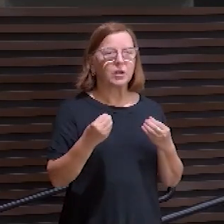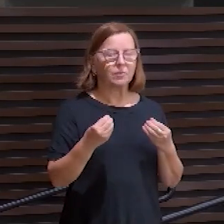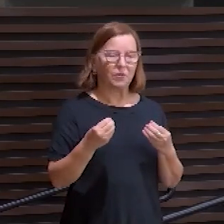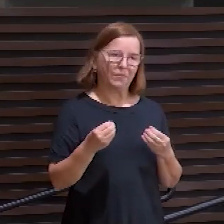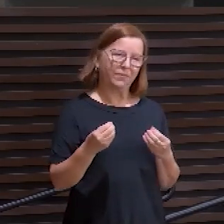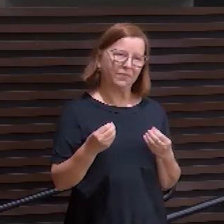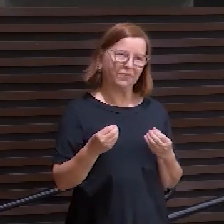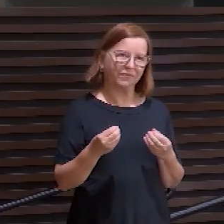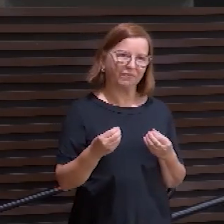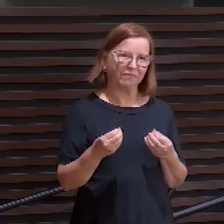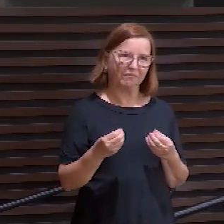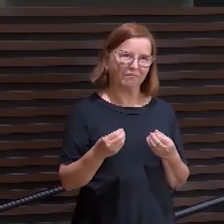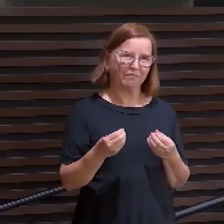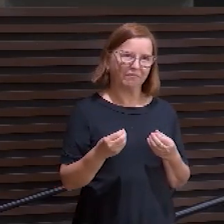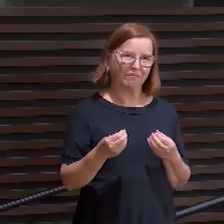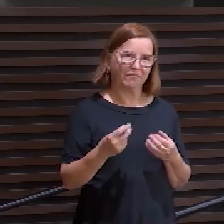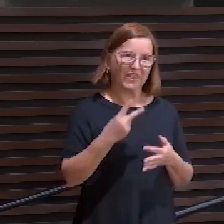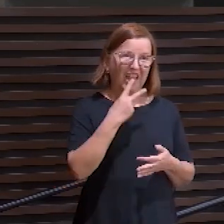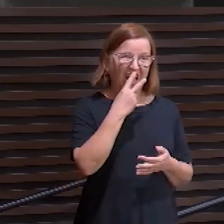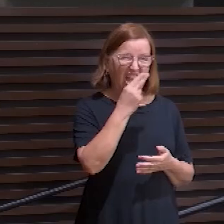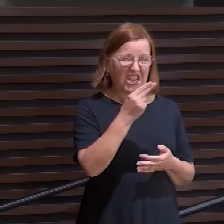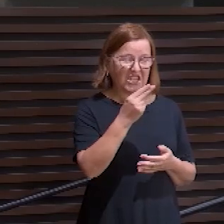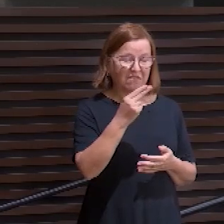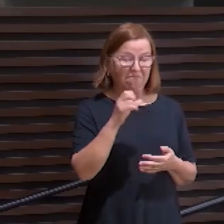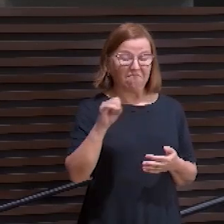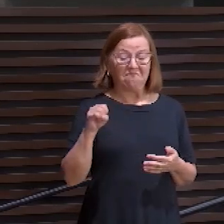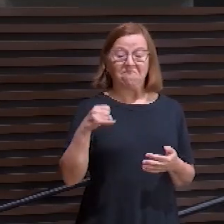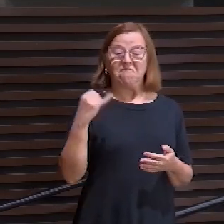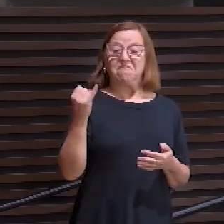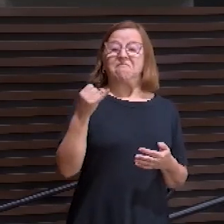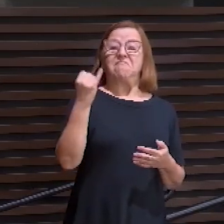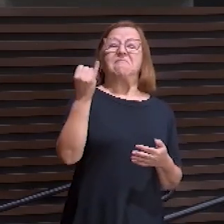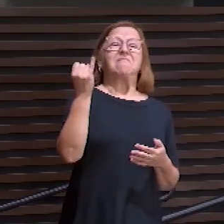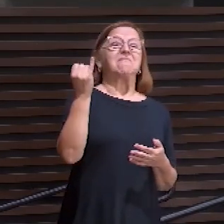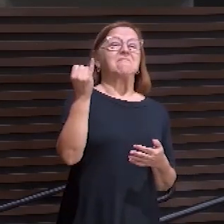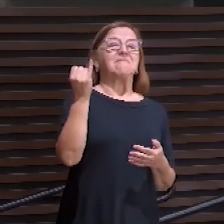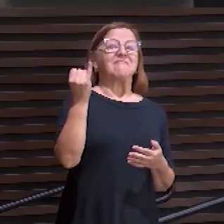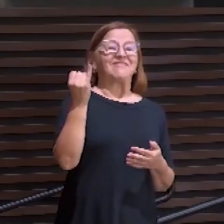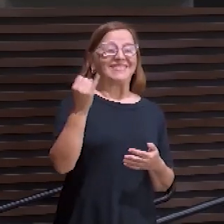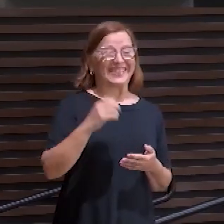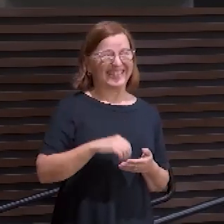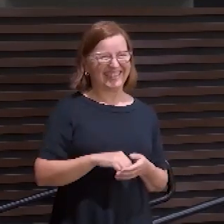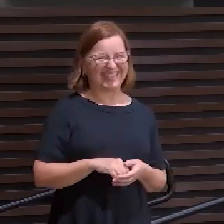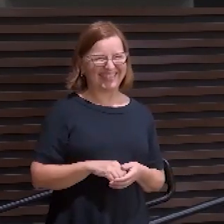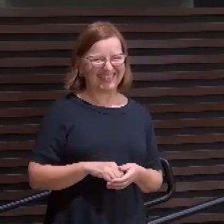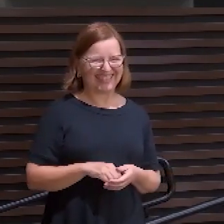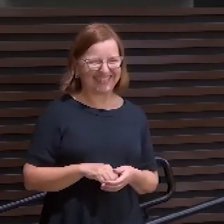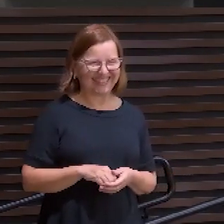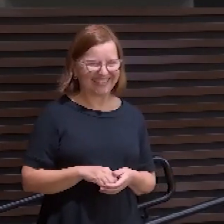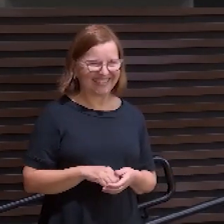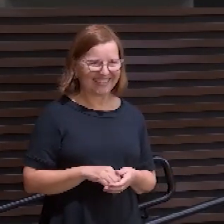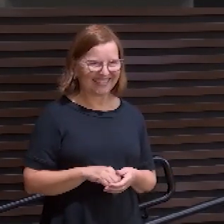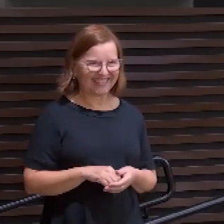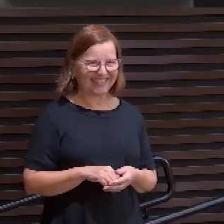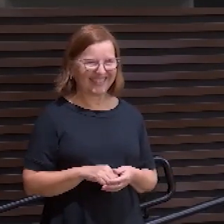Achando-se a última bolacha do pacote?